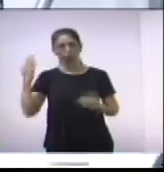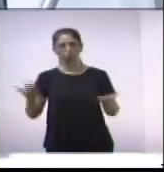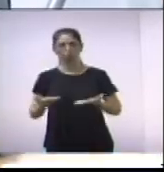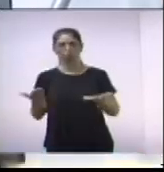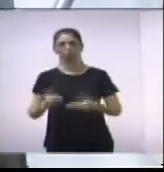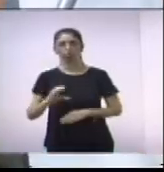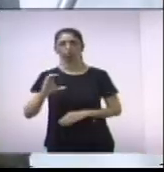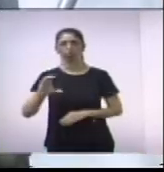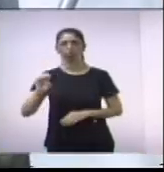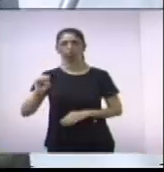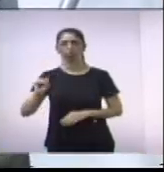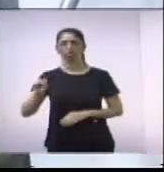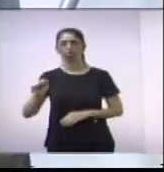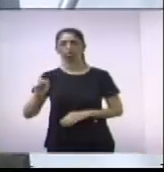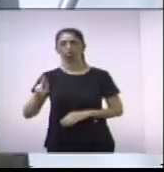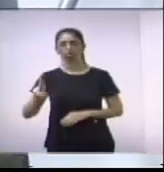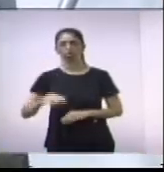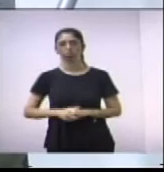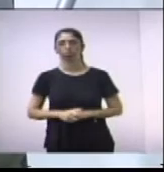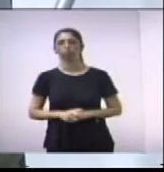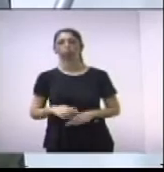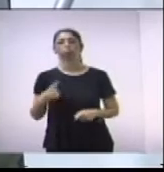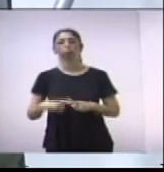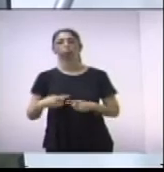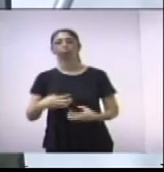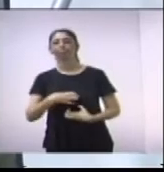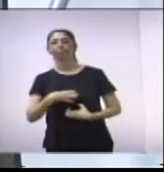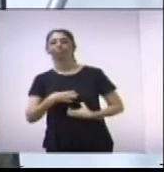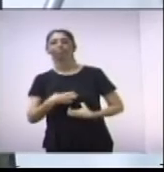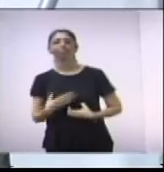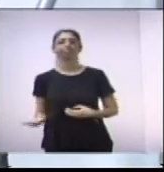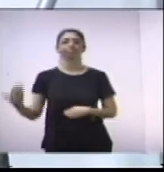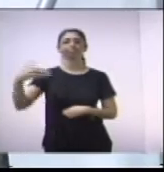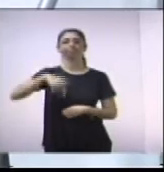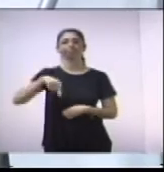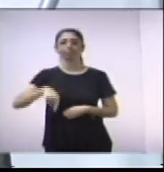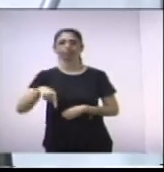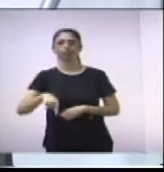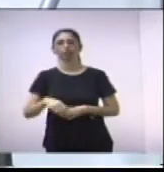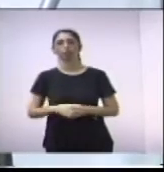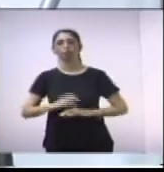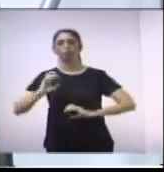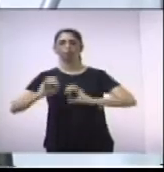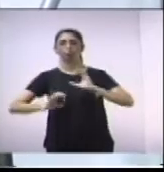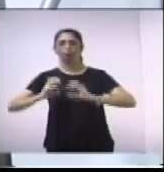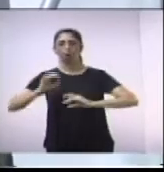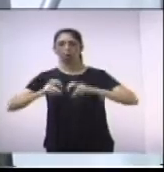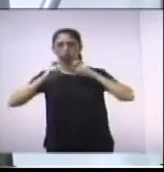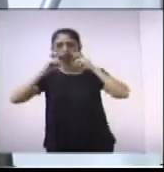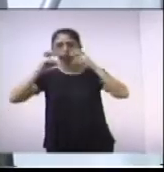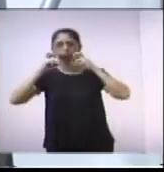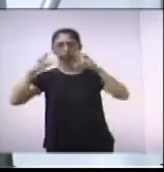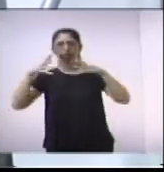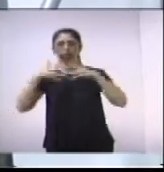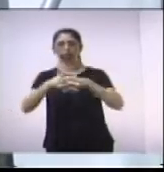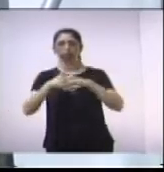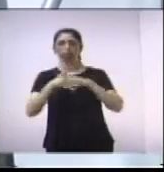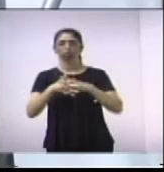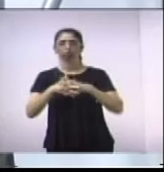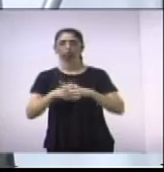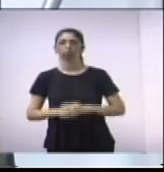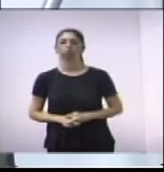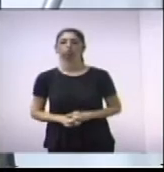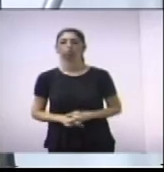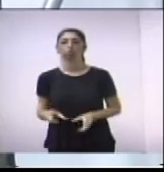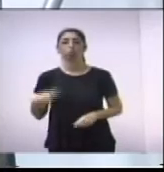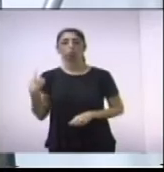plenário já foi expulso inúmeras vezes. E o que a gente sente é que ele vem exatamente apenas e tão somente para tumultuar os debates. Então é